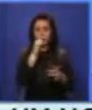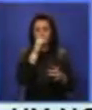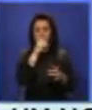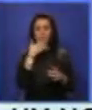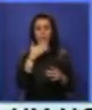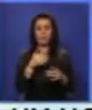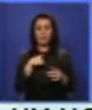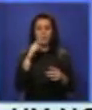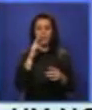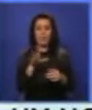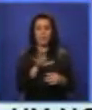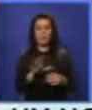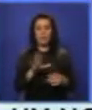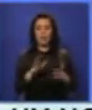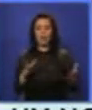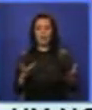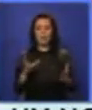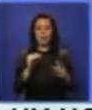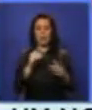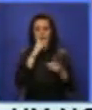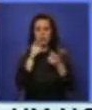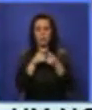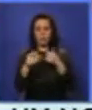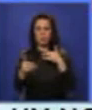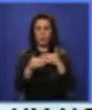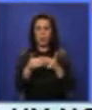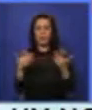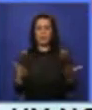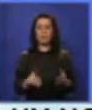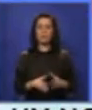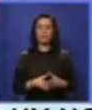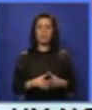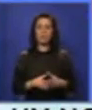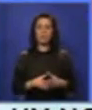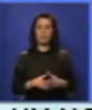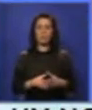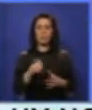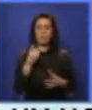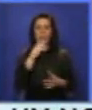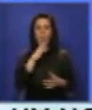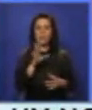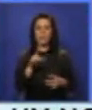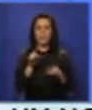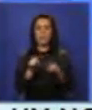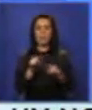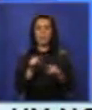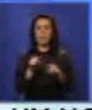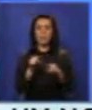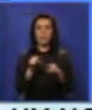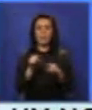que consigamos ver de uma forma mais aproximada. Exatamente. E não... Falta dizer que